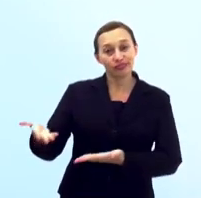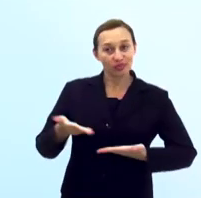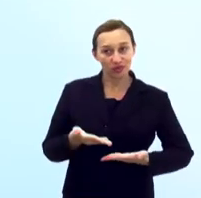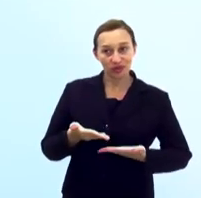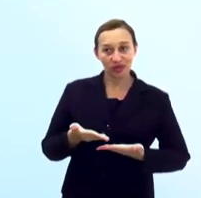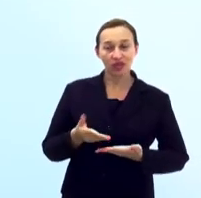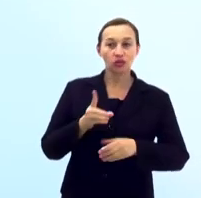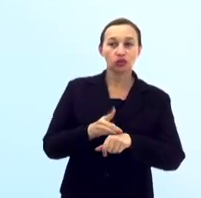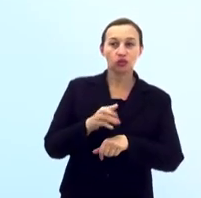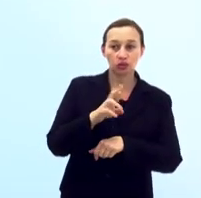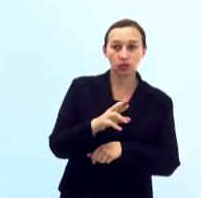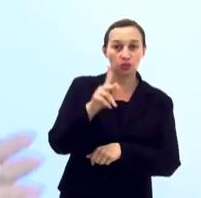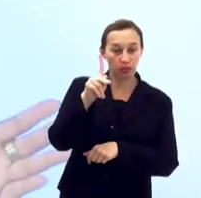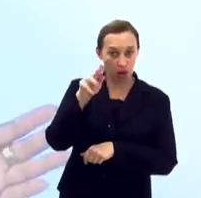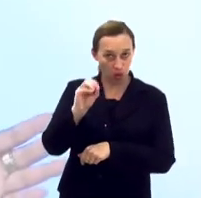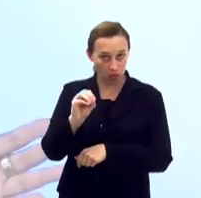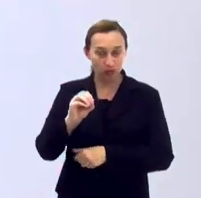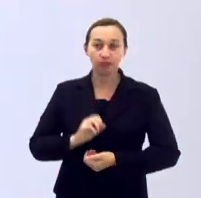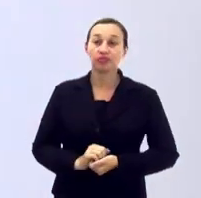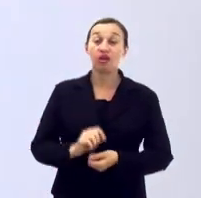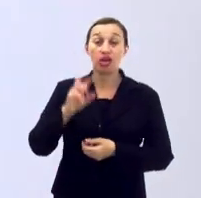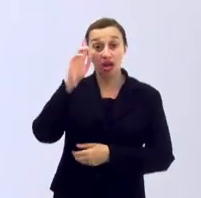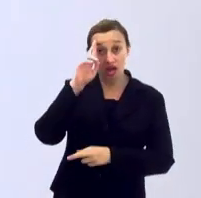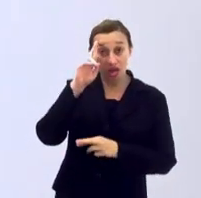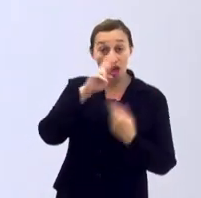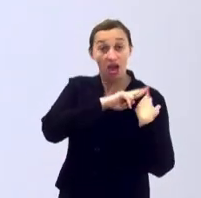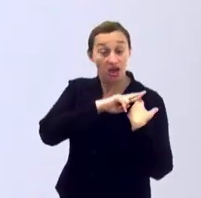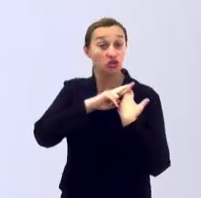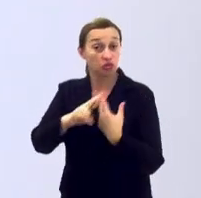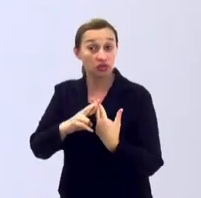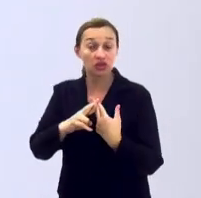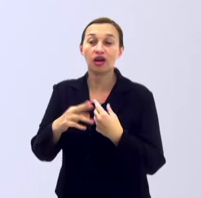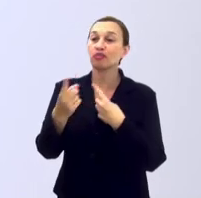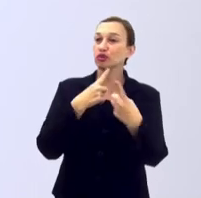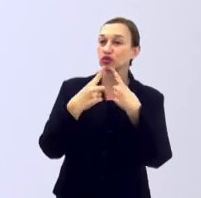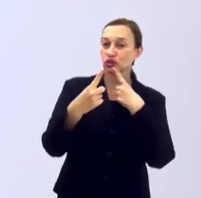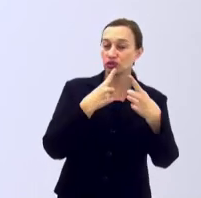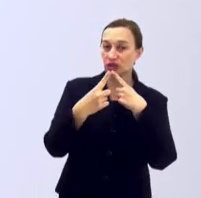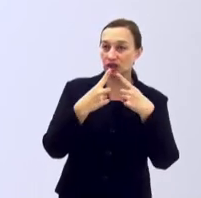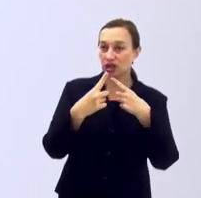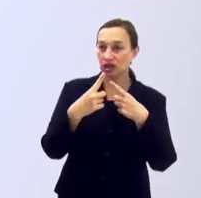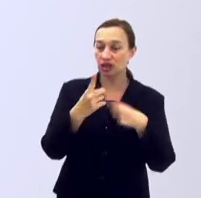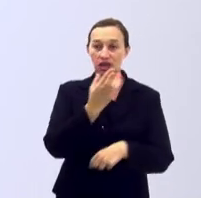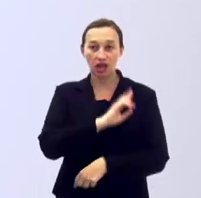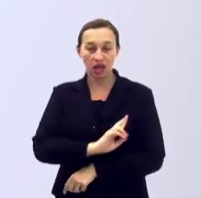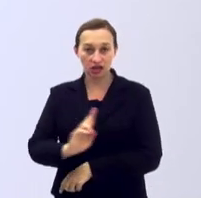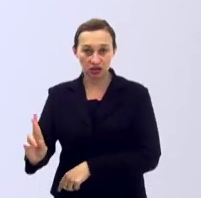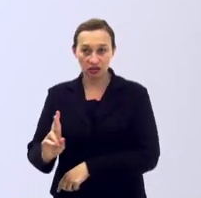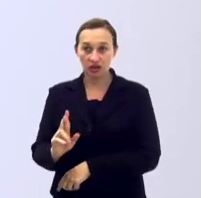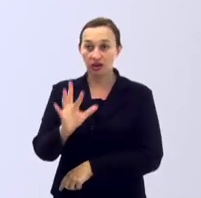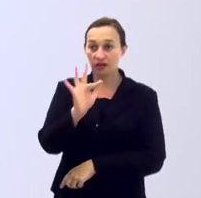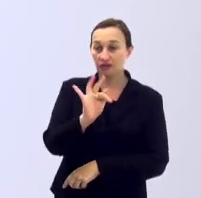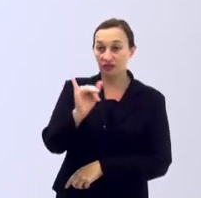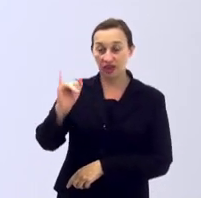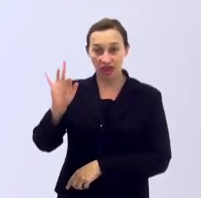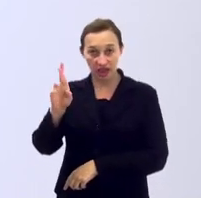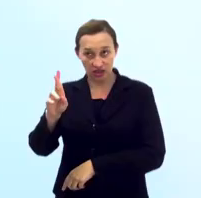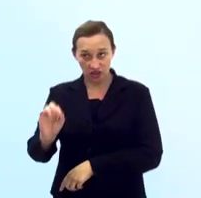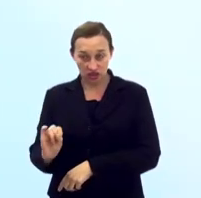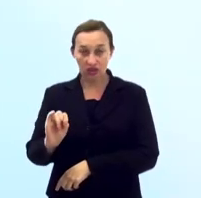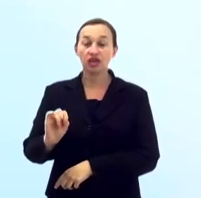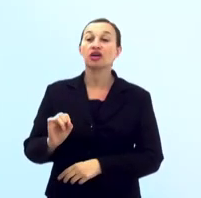Para isso, nós estamos recebendo aqui o Dr. Paulo Maltz, que é responsável pelo diálogo interreligioso da